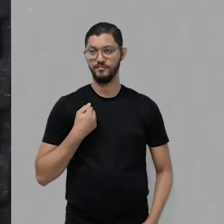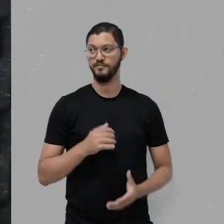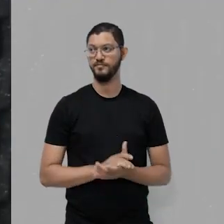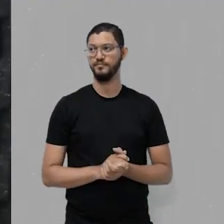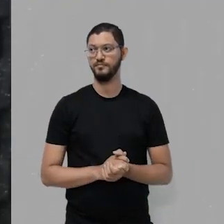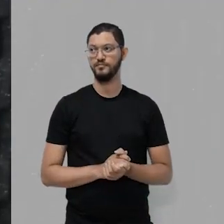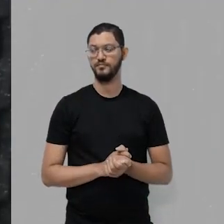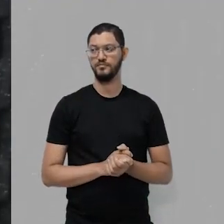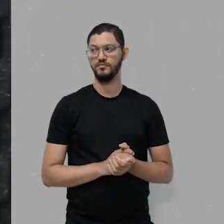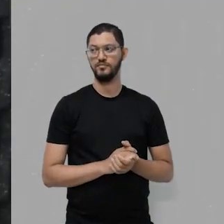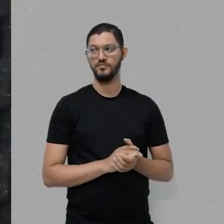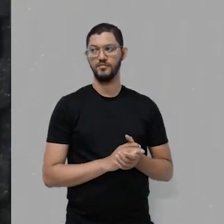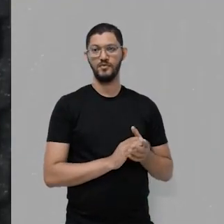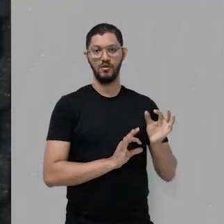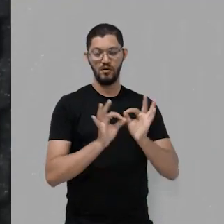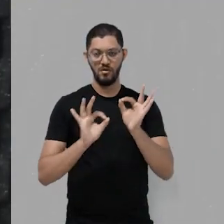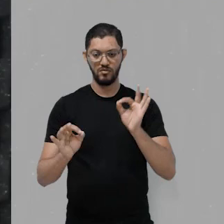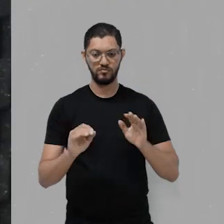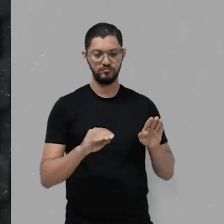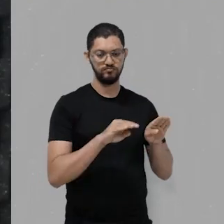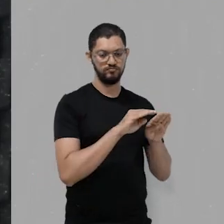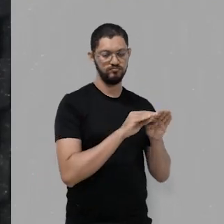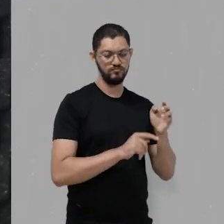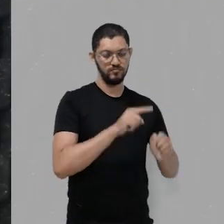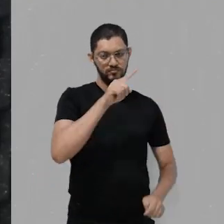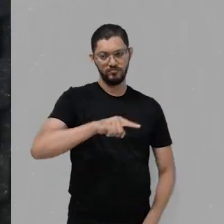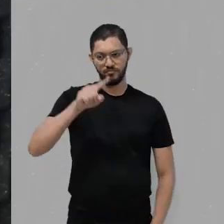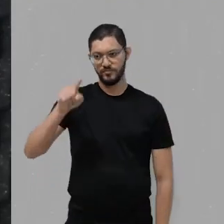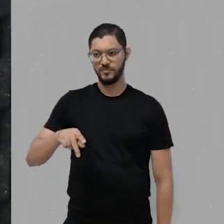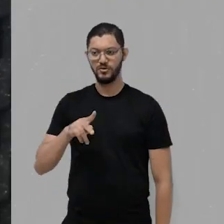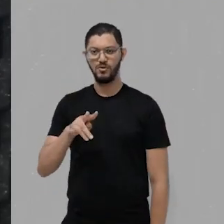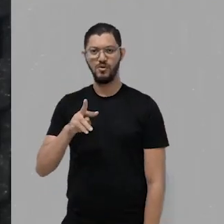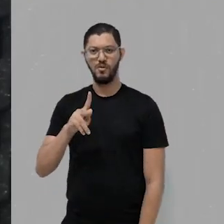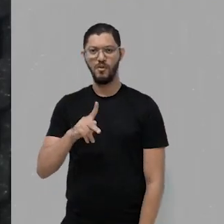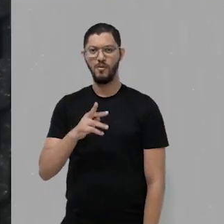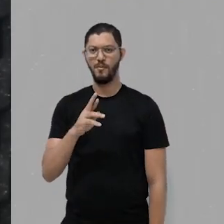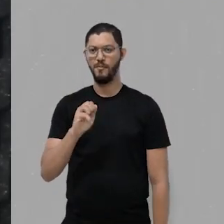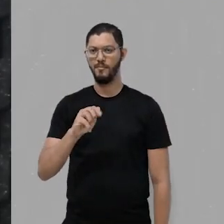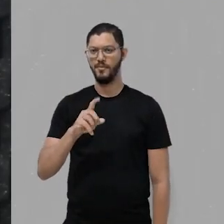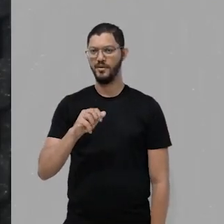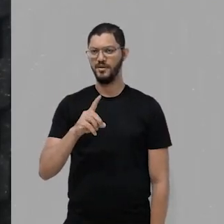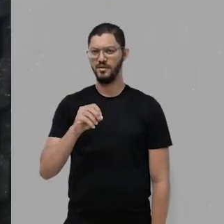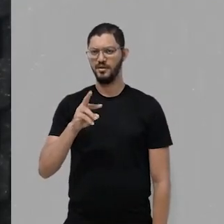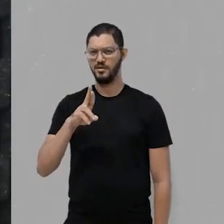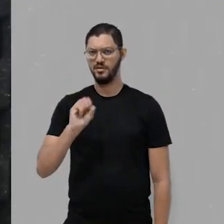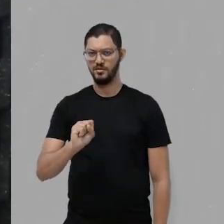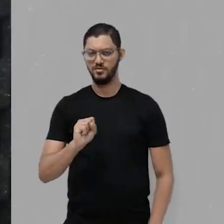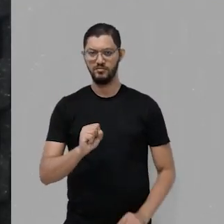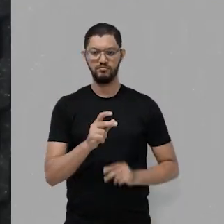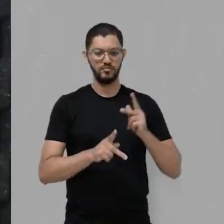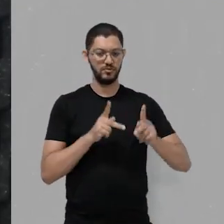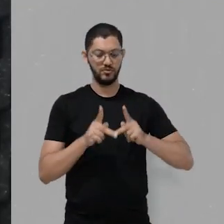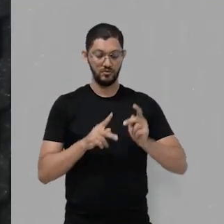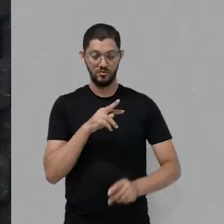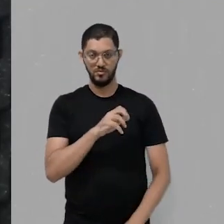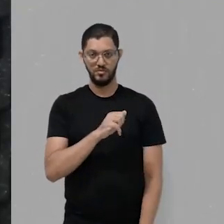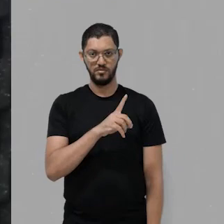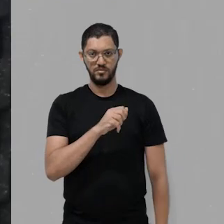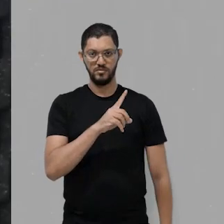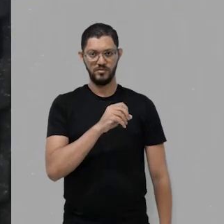presas regula o crescimento dos predadores. O crescimento da população dos